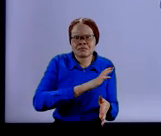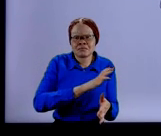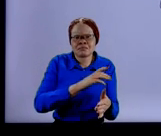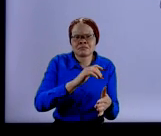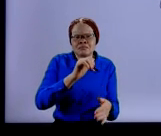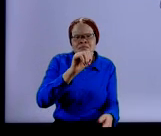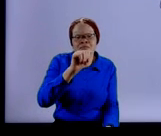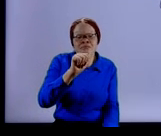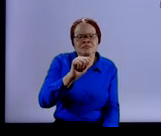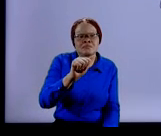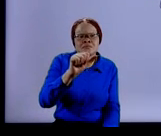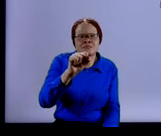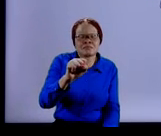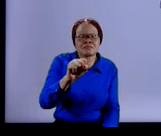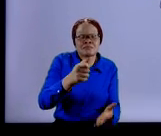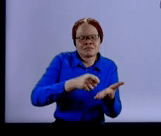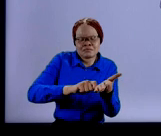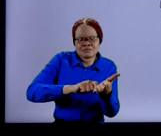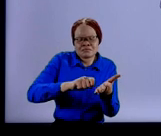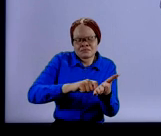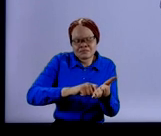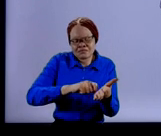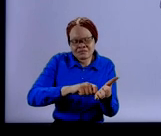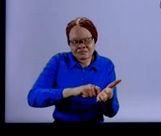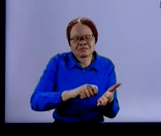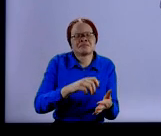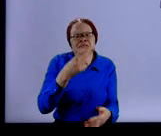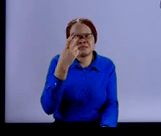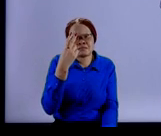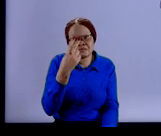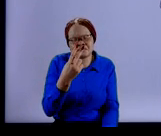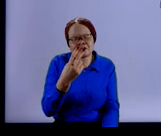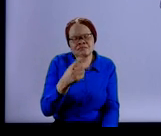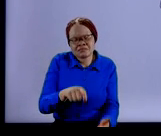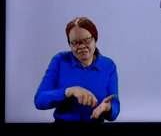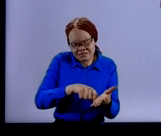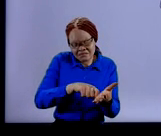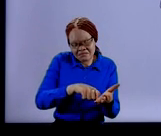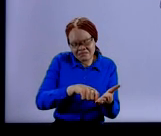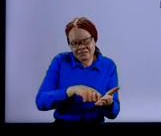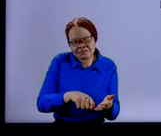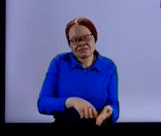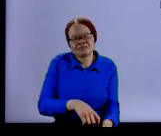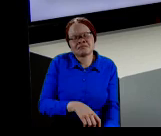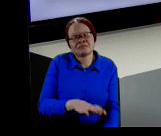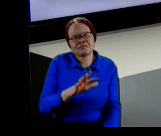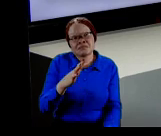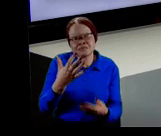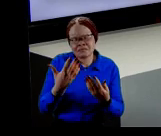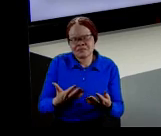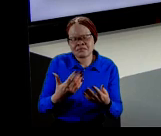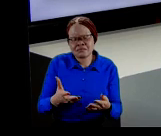último As As borrachas estão aqui as duas correcto